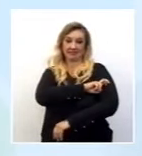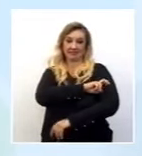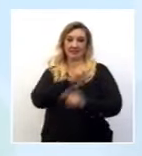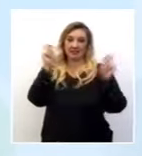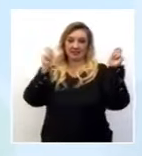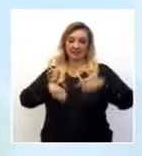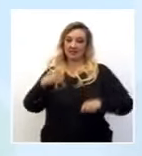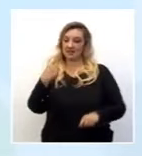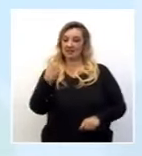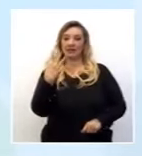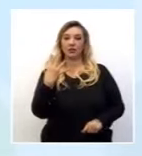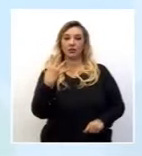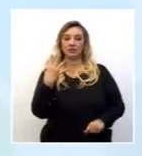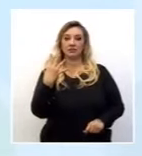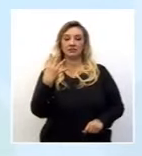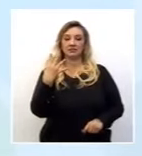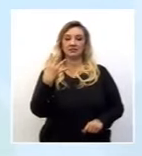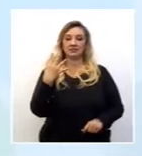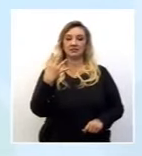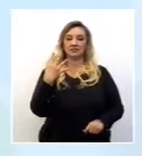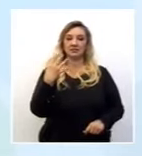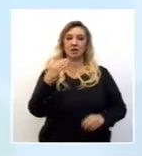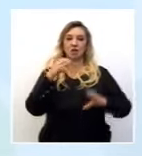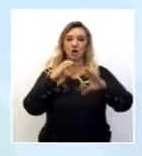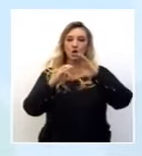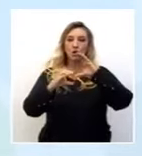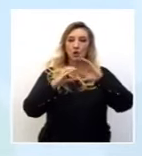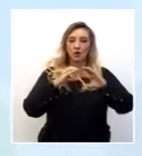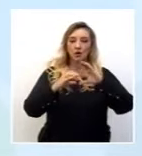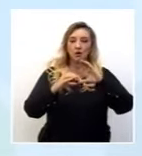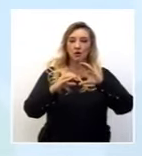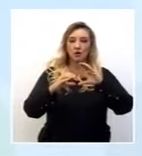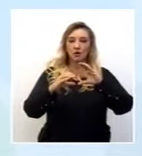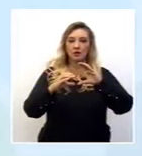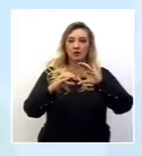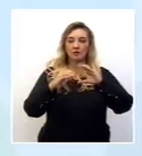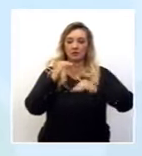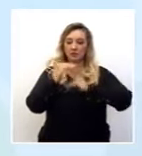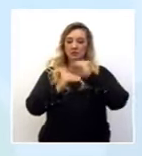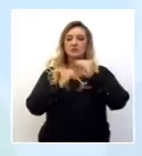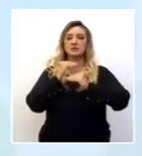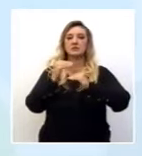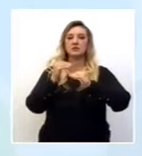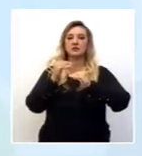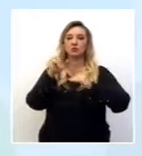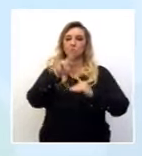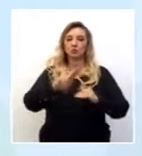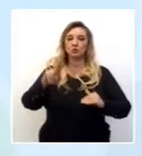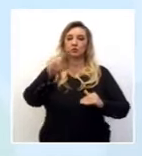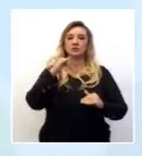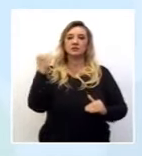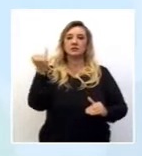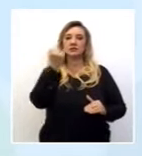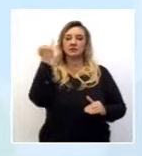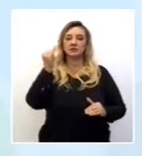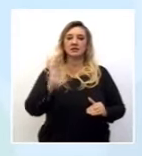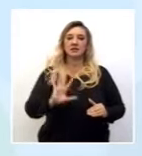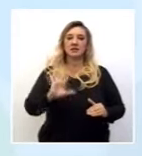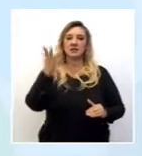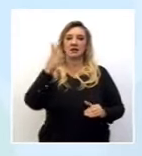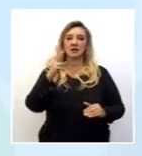habilidade 14, né, comunicar por meio da tecnologia a importância das